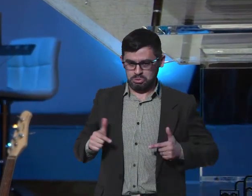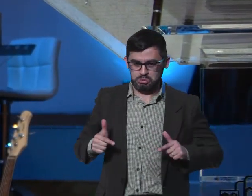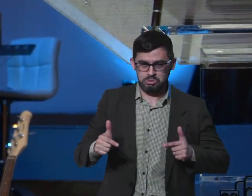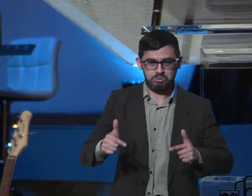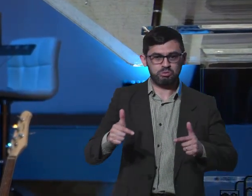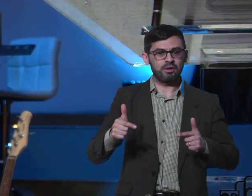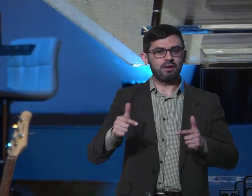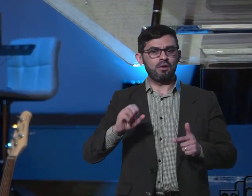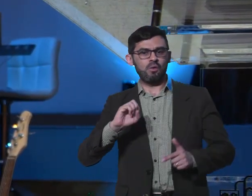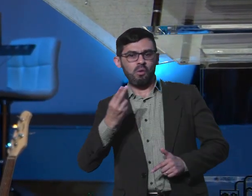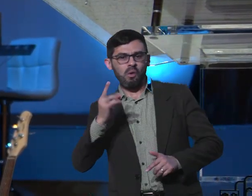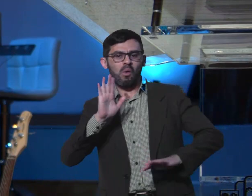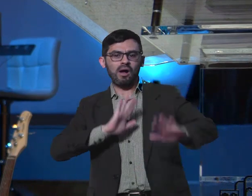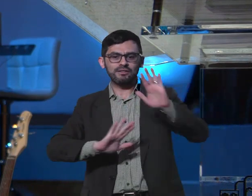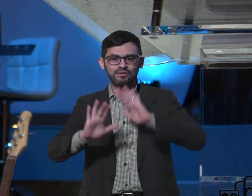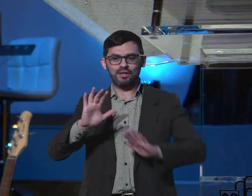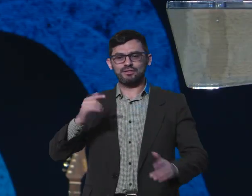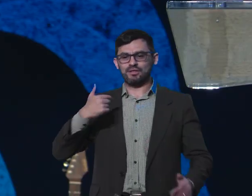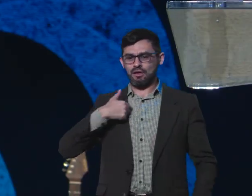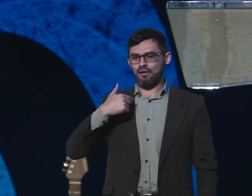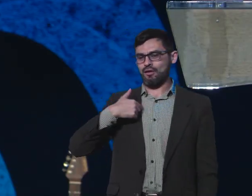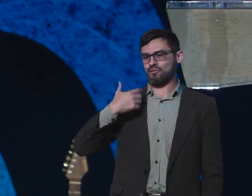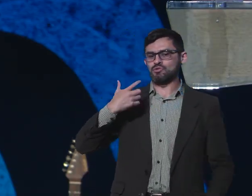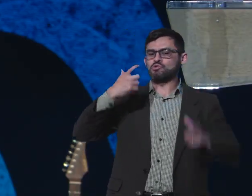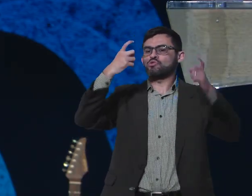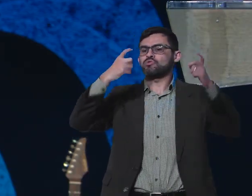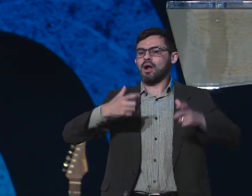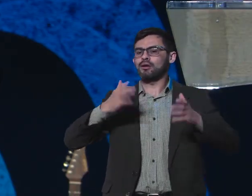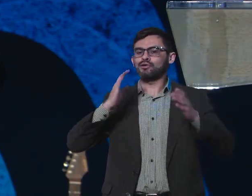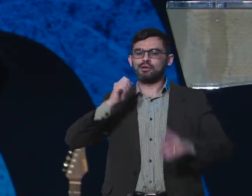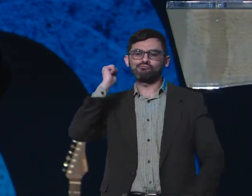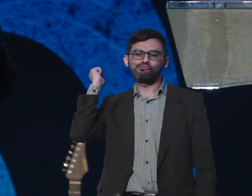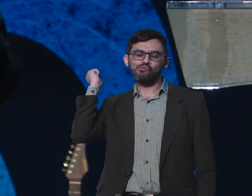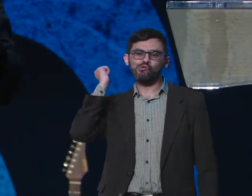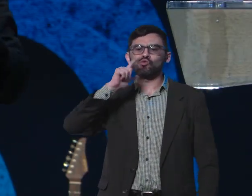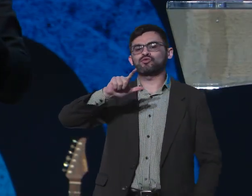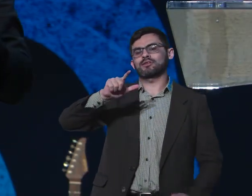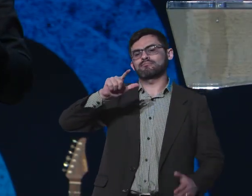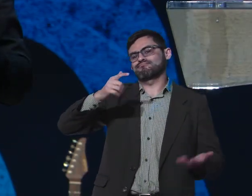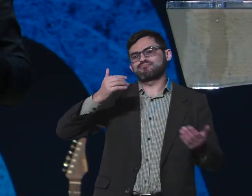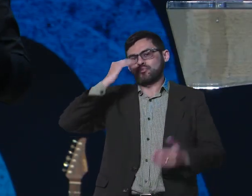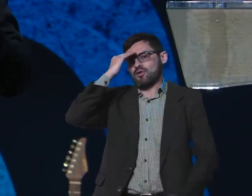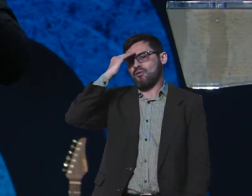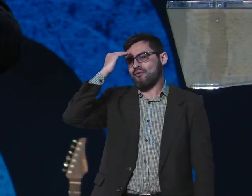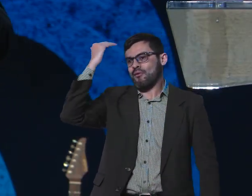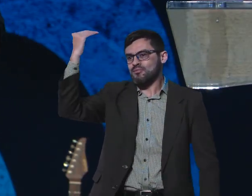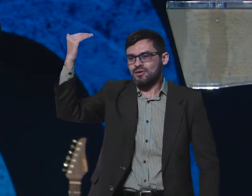que é fruto do nosso status, do lugar que nós já conquistamos em algum ambiente.